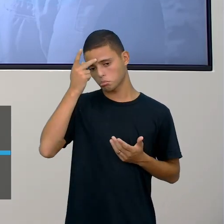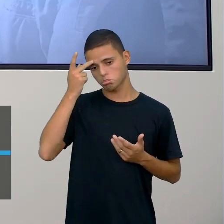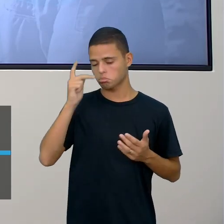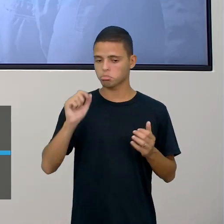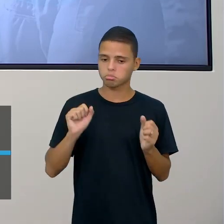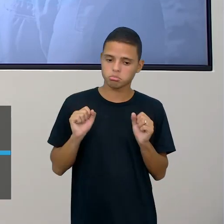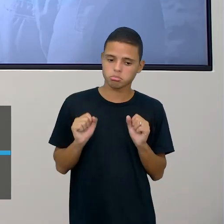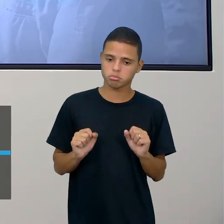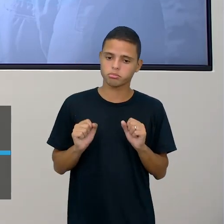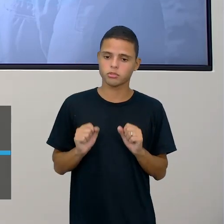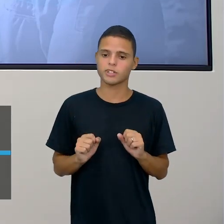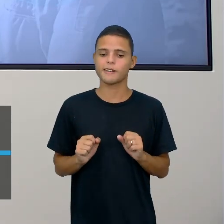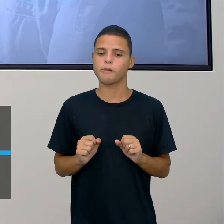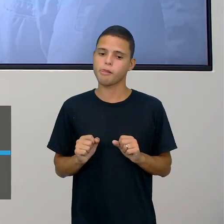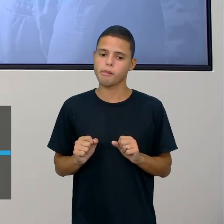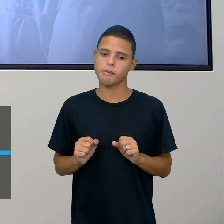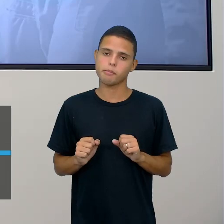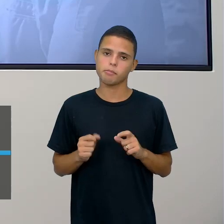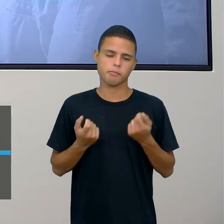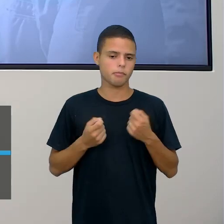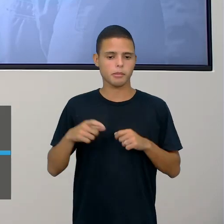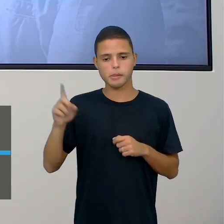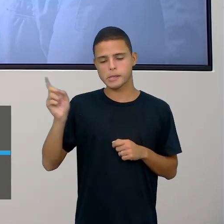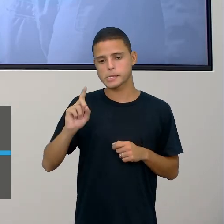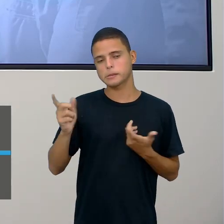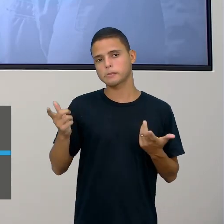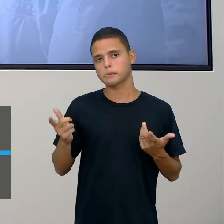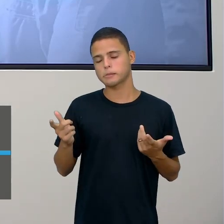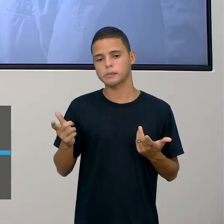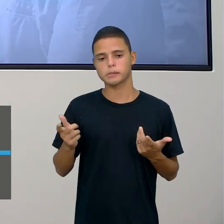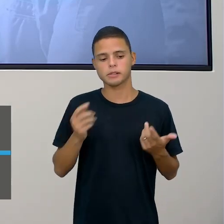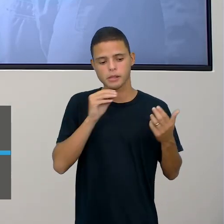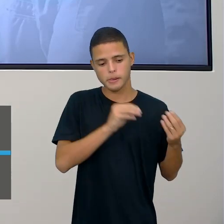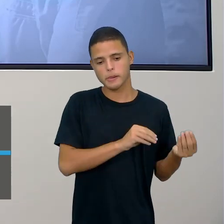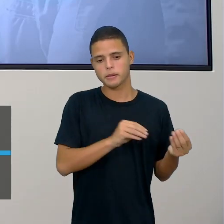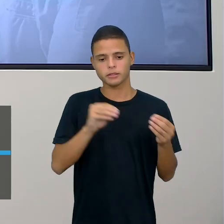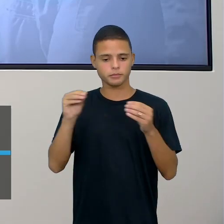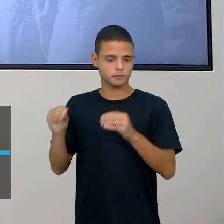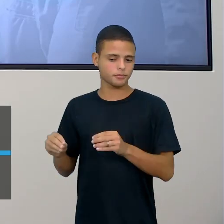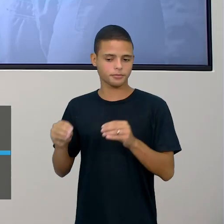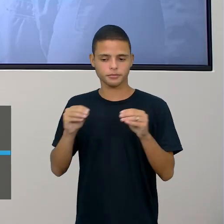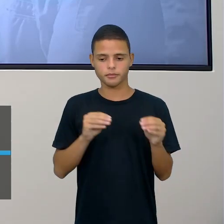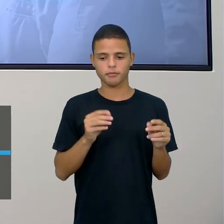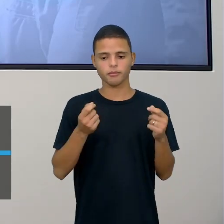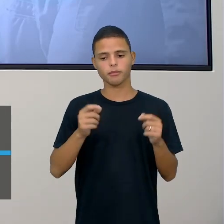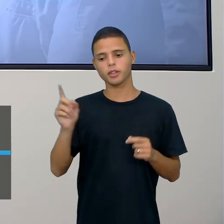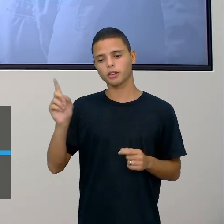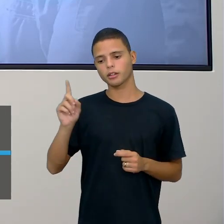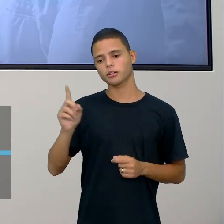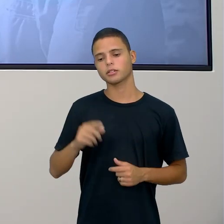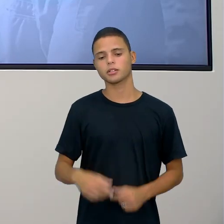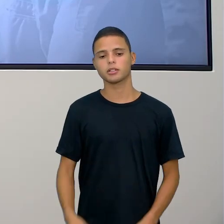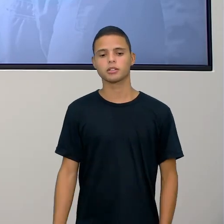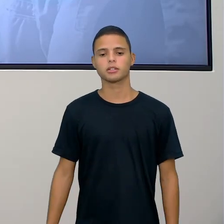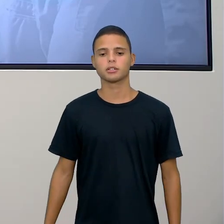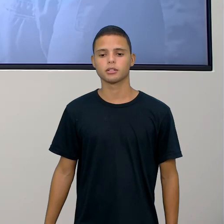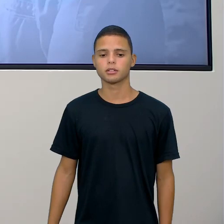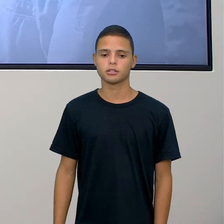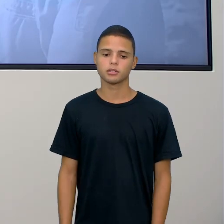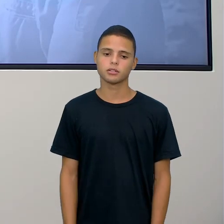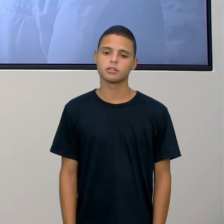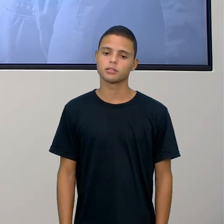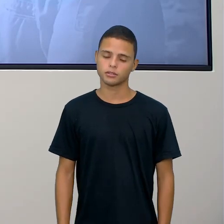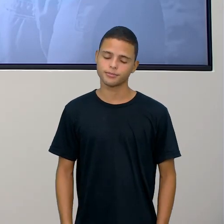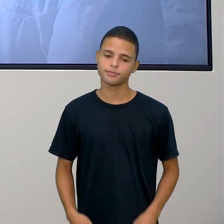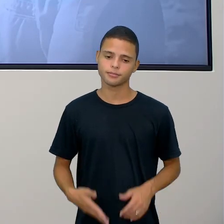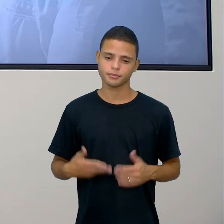poderiam, elas não precisariam, aliás, mudar, né? Elas não precisariam migrar. Então, essa é a